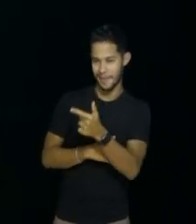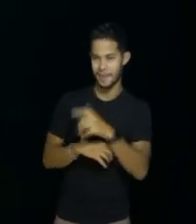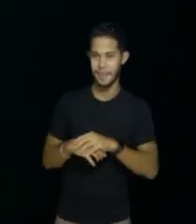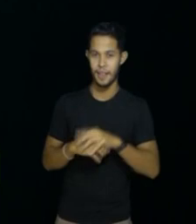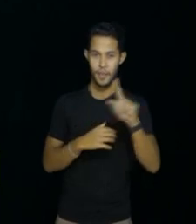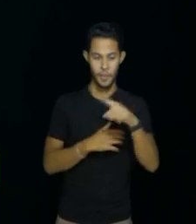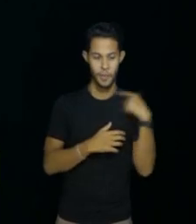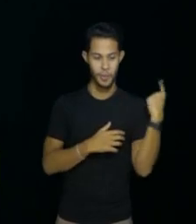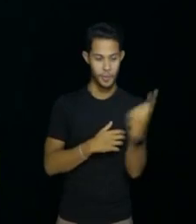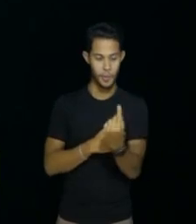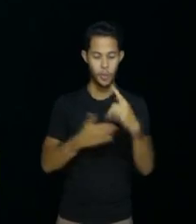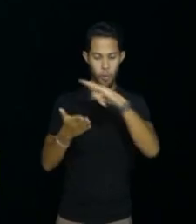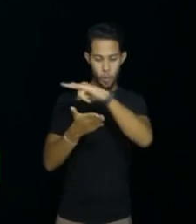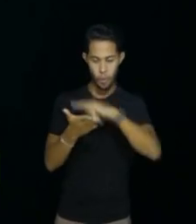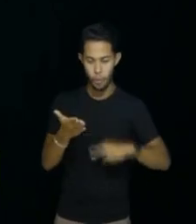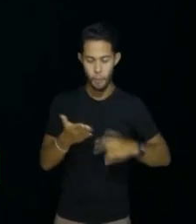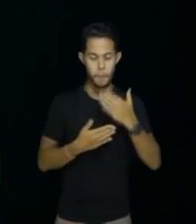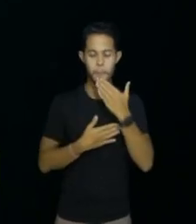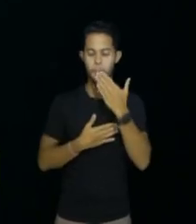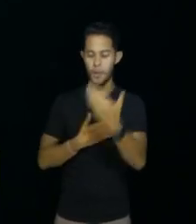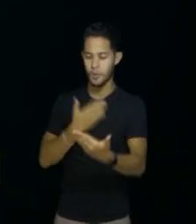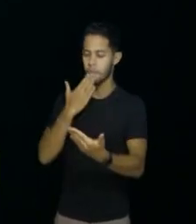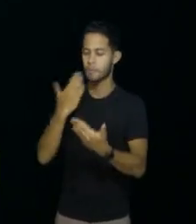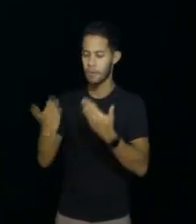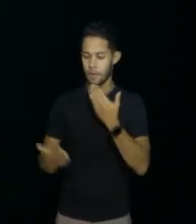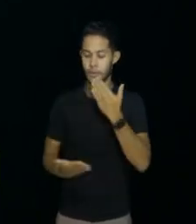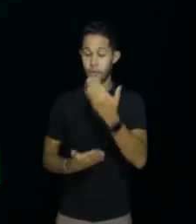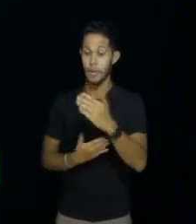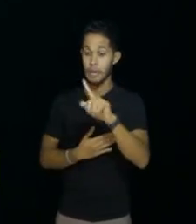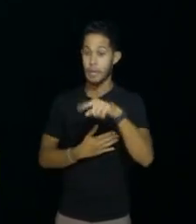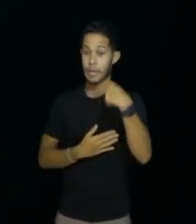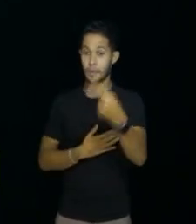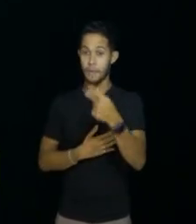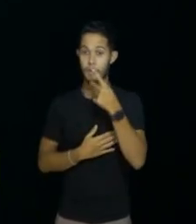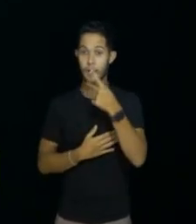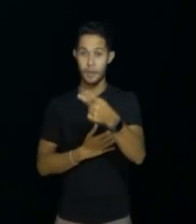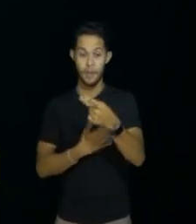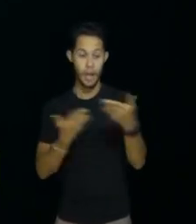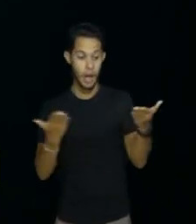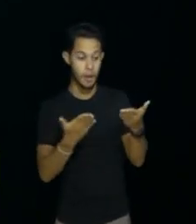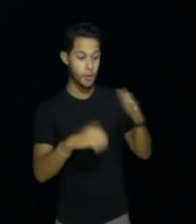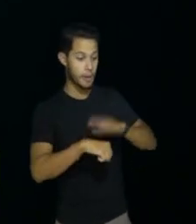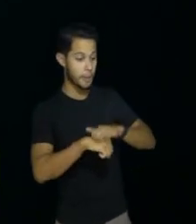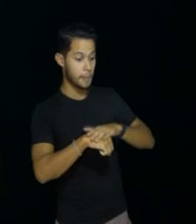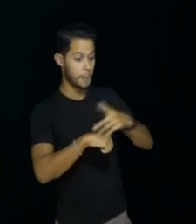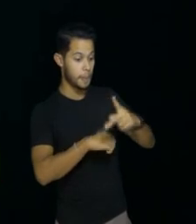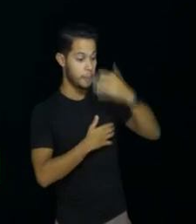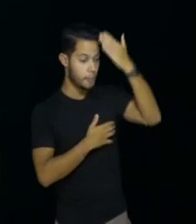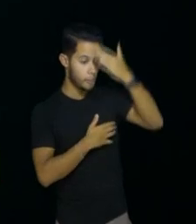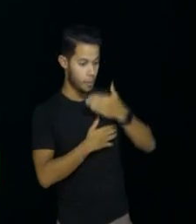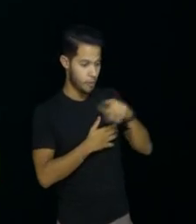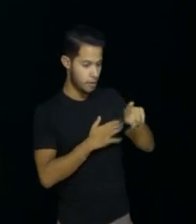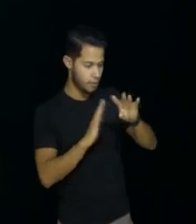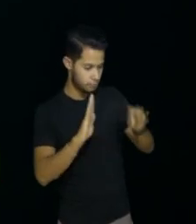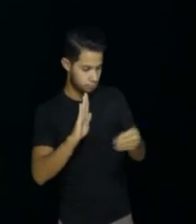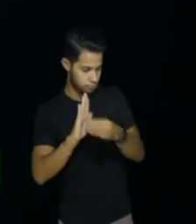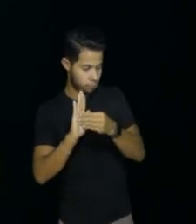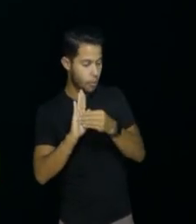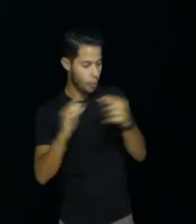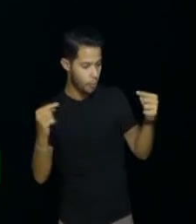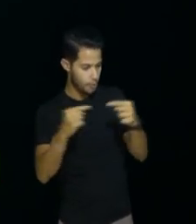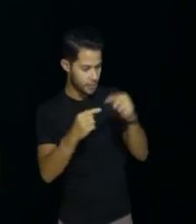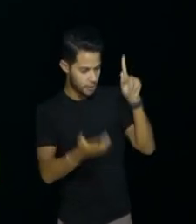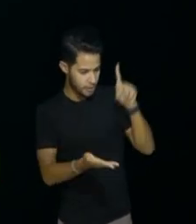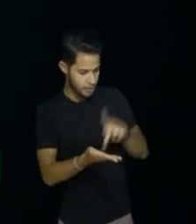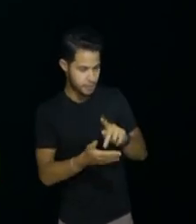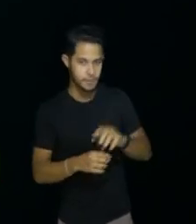documentação, fazendo a solicitação, no final de tudo eles falaram, agora nós precisamos que vocês provem que o que vocês falaram é verídico. E uma das